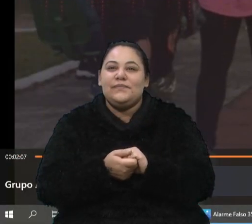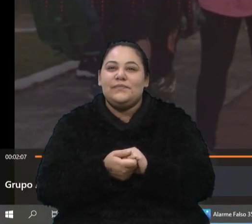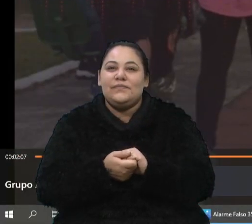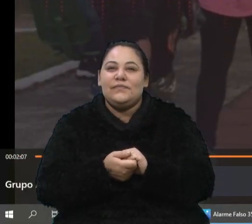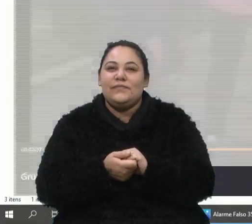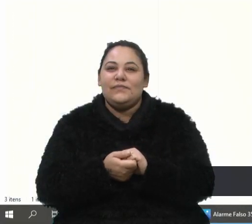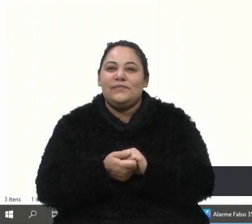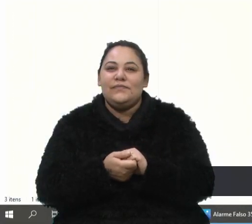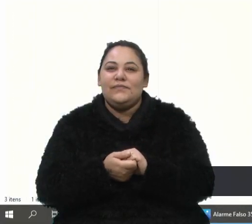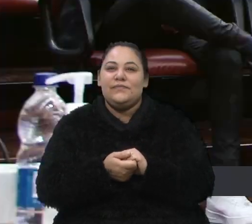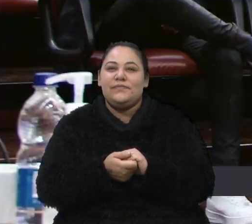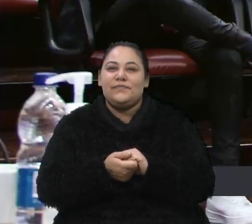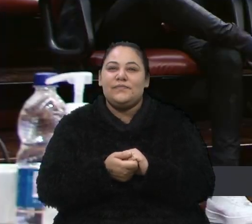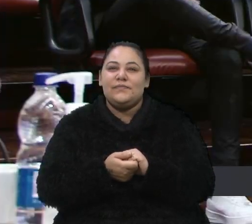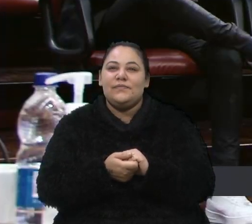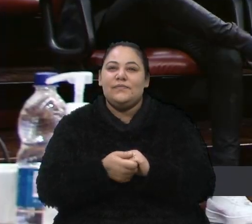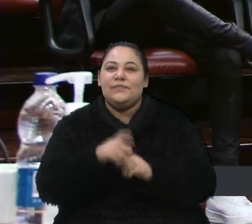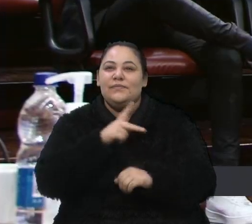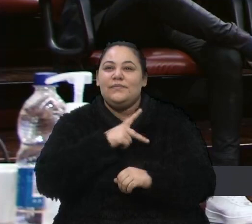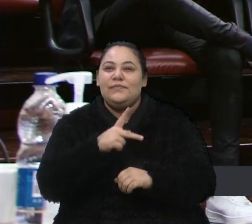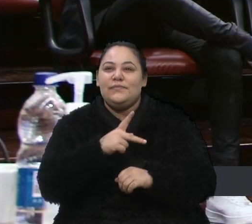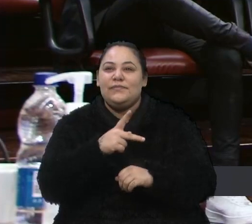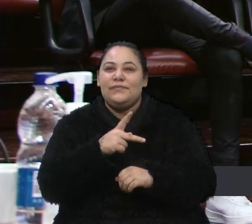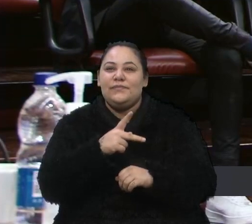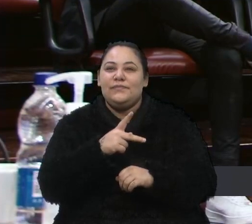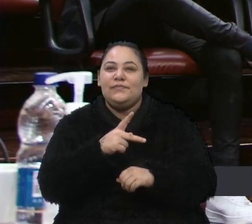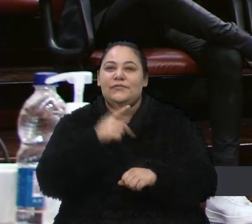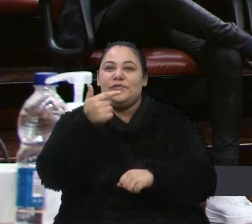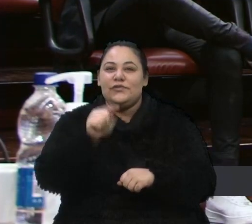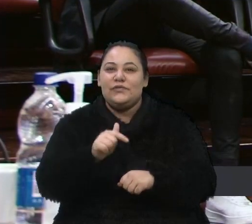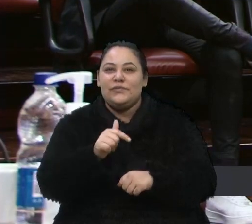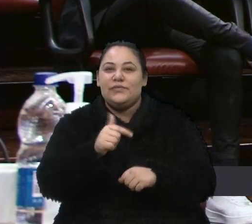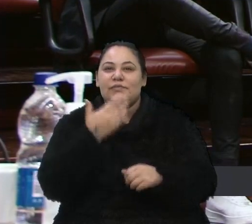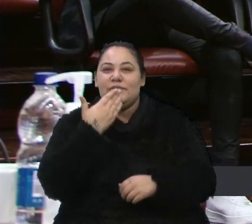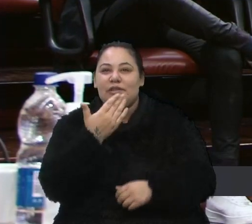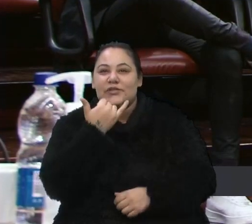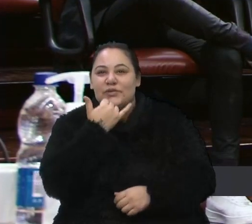Do presidente, mais uma vez, peço desculpa. Obrigado, gente.